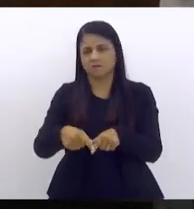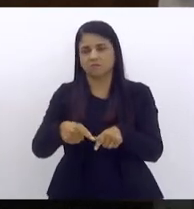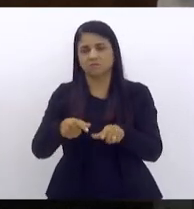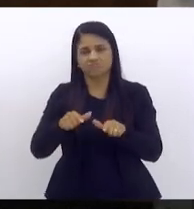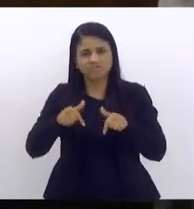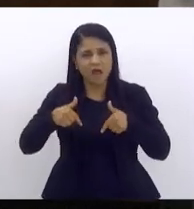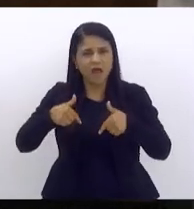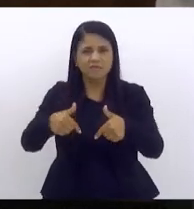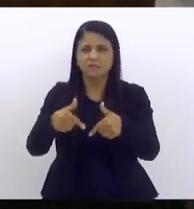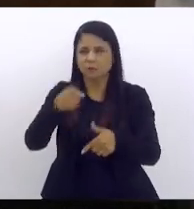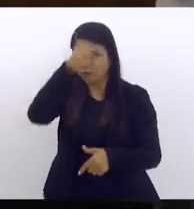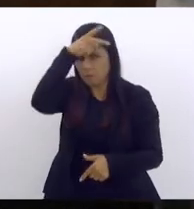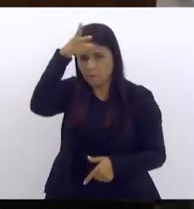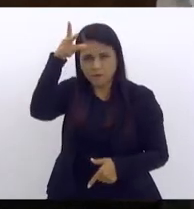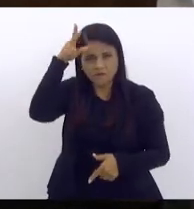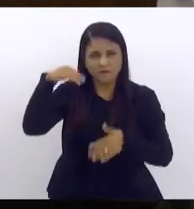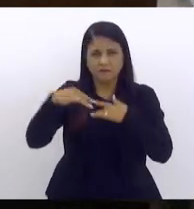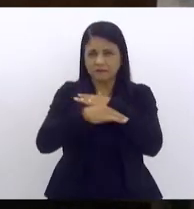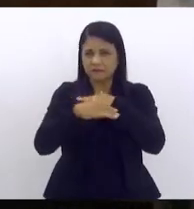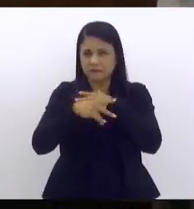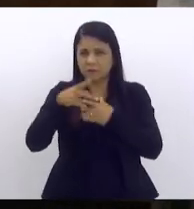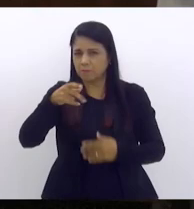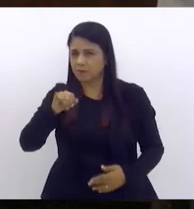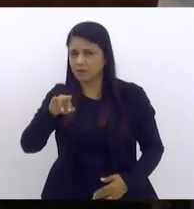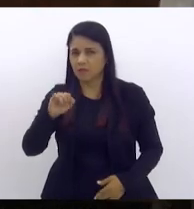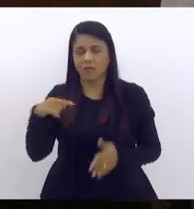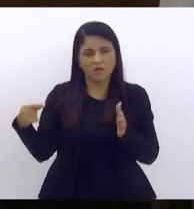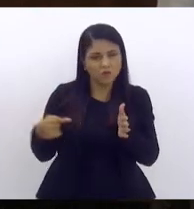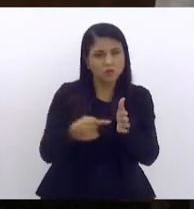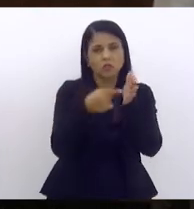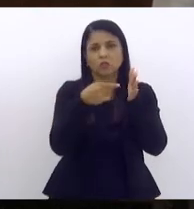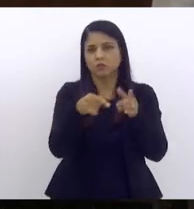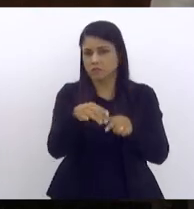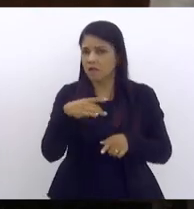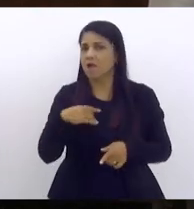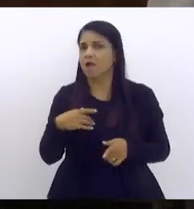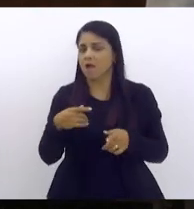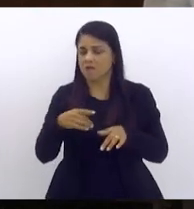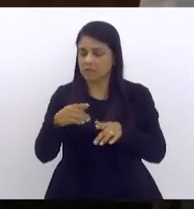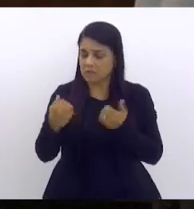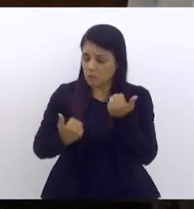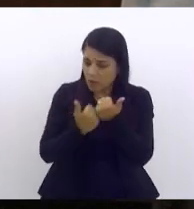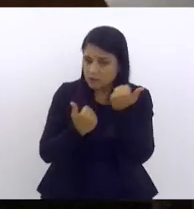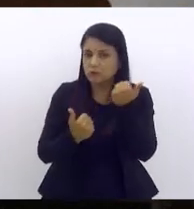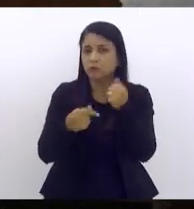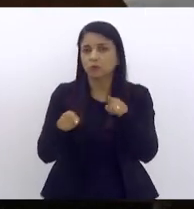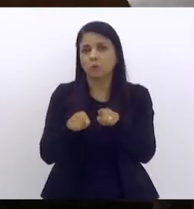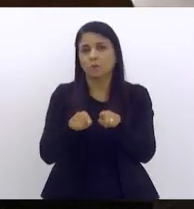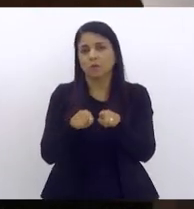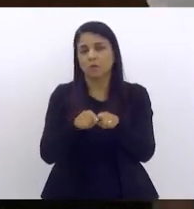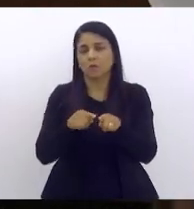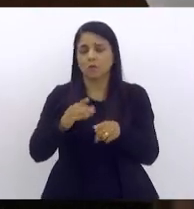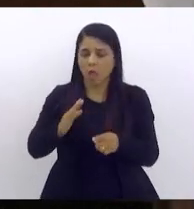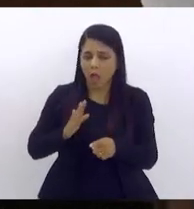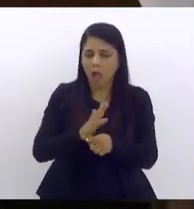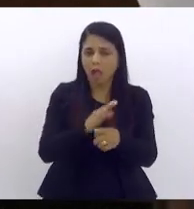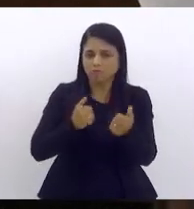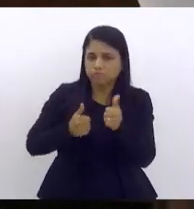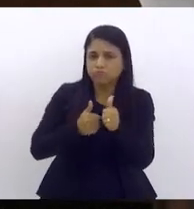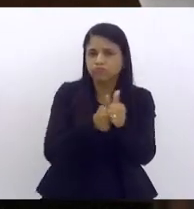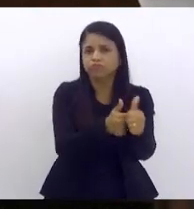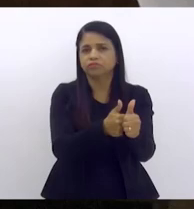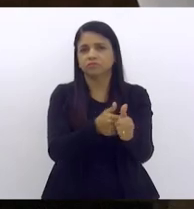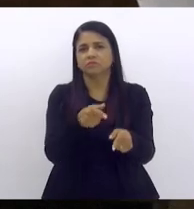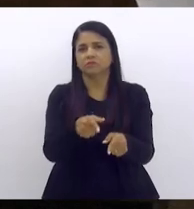para denunciar o caso. Tenho assessoria na região que vem acompanhando a situação desde a quinta-feira e não